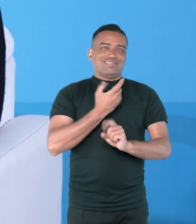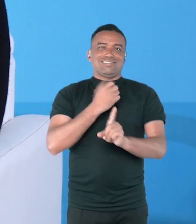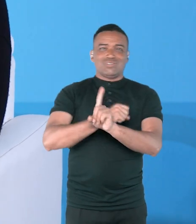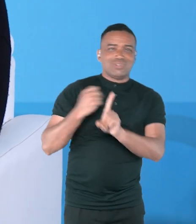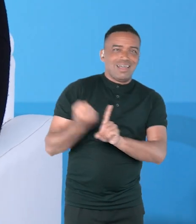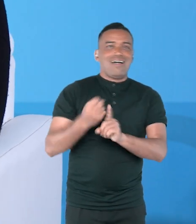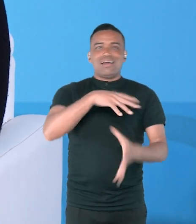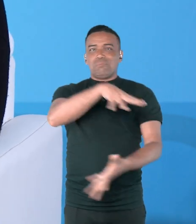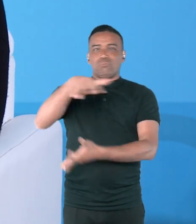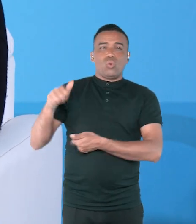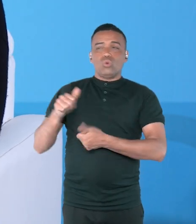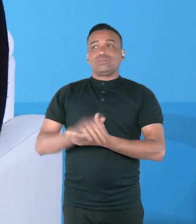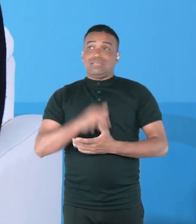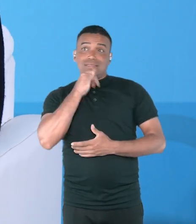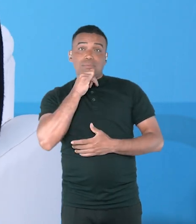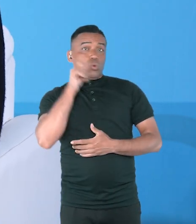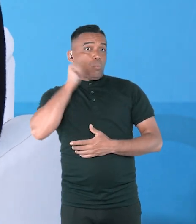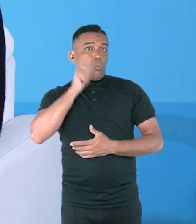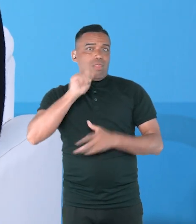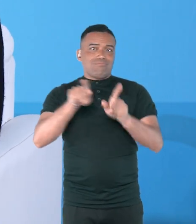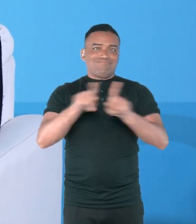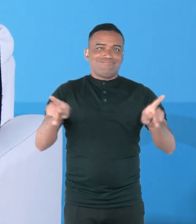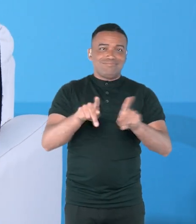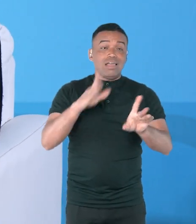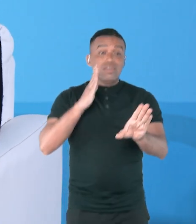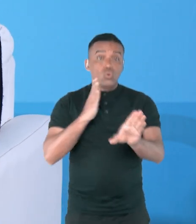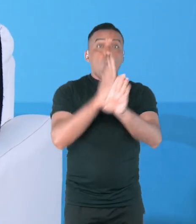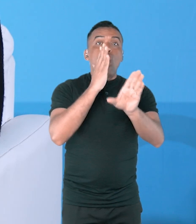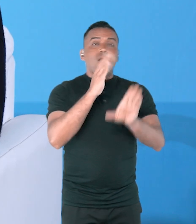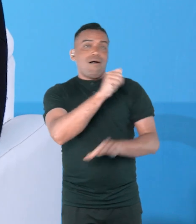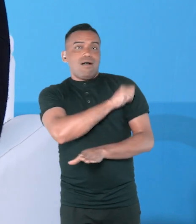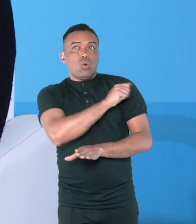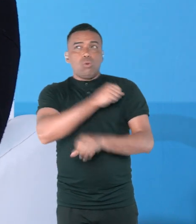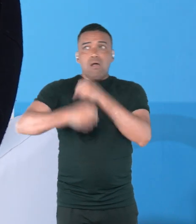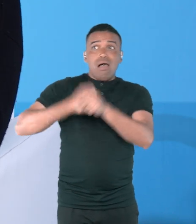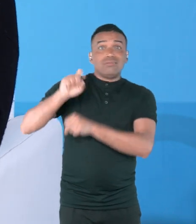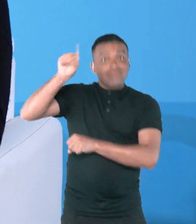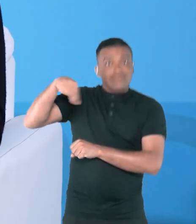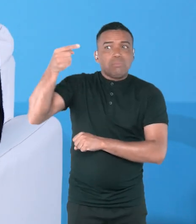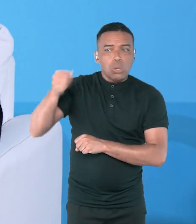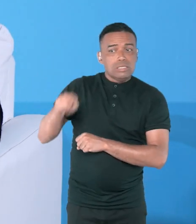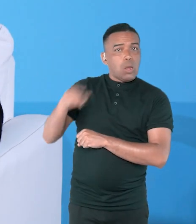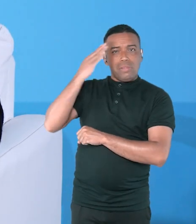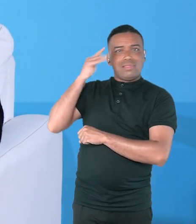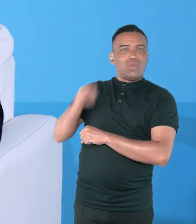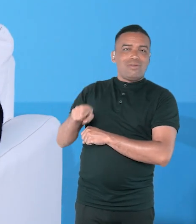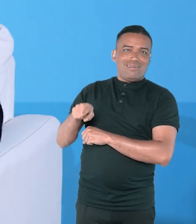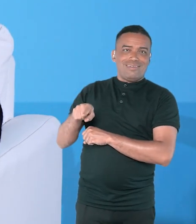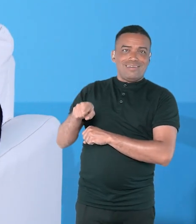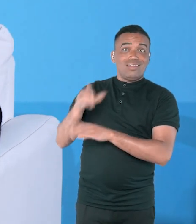todos nós. Né? Uma professora que encontra um aluno anos mais tarde que ela não